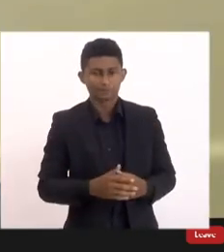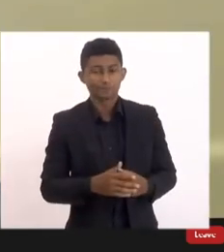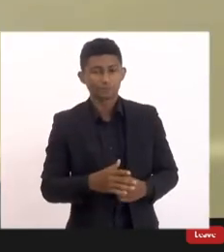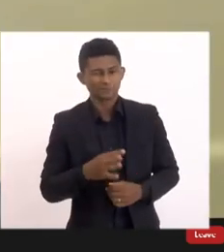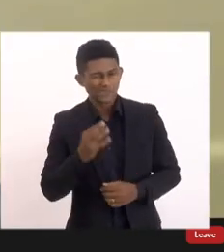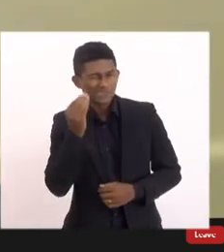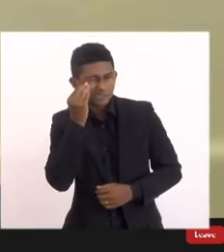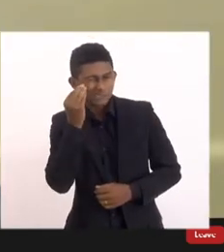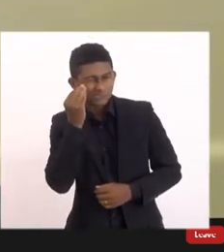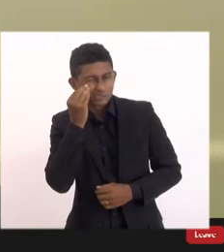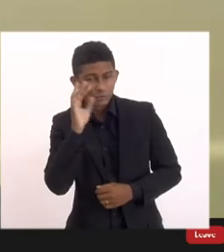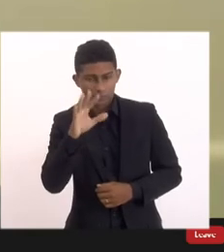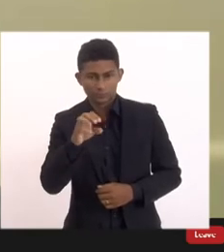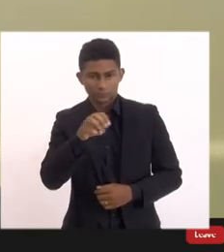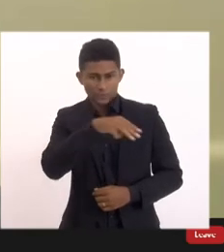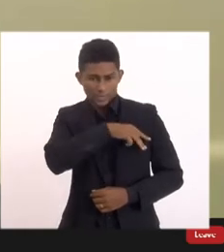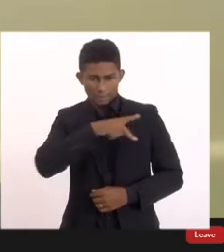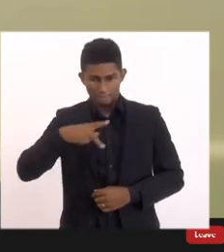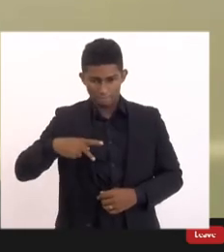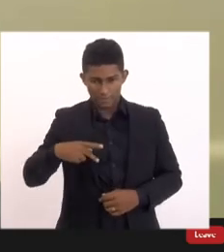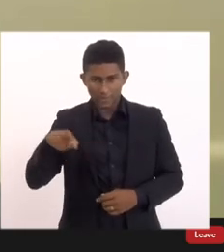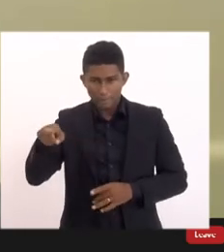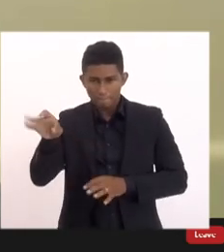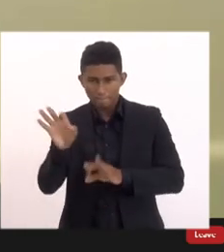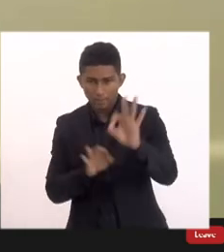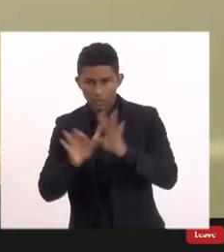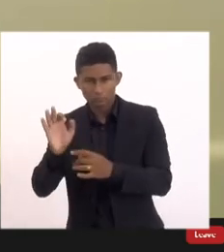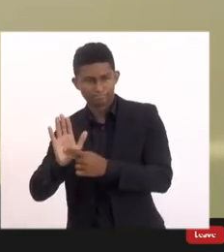o Ministério da Saúde ele lançou um plano,